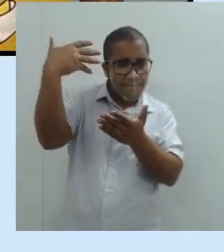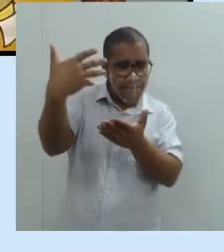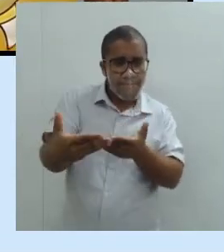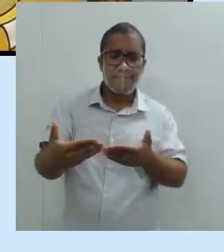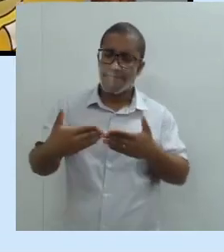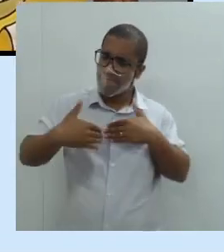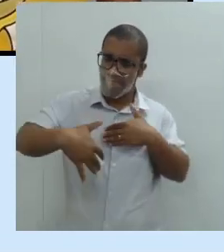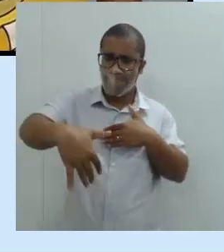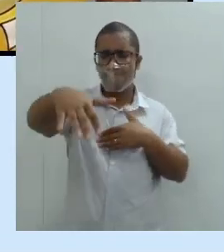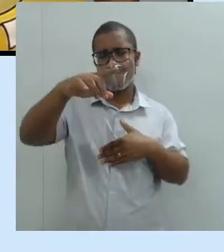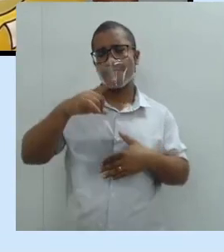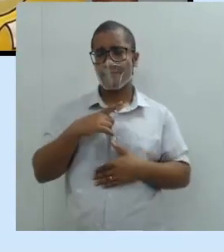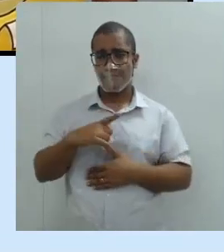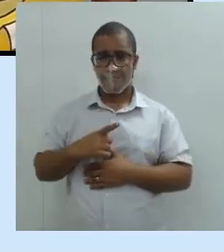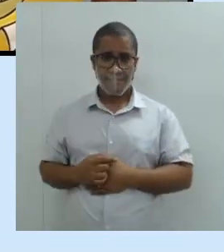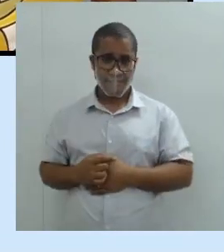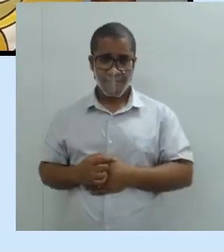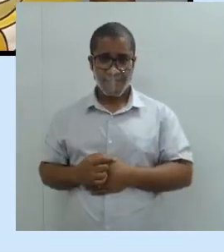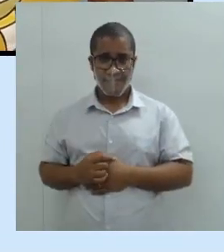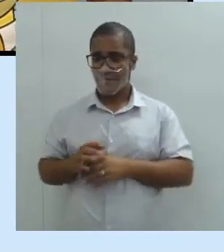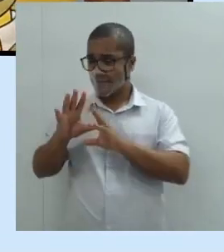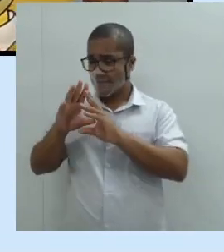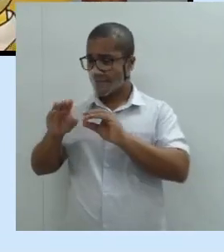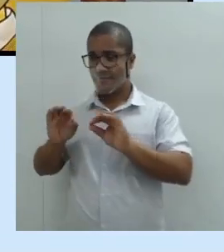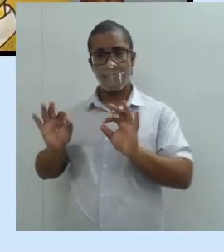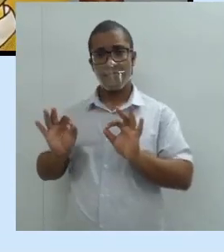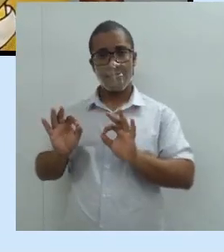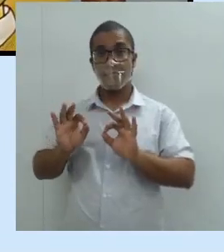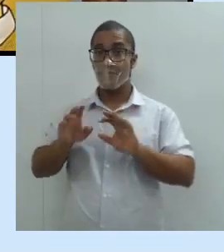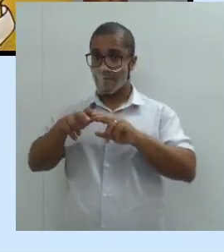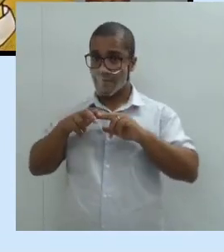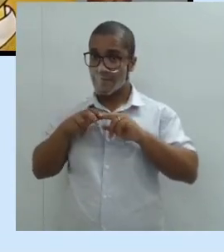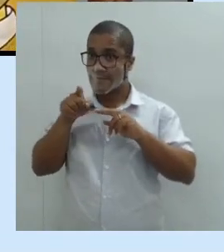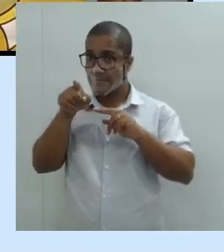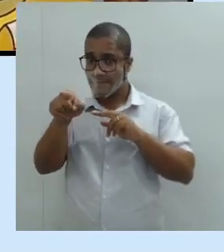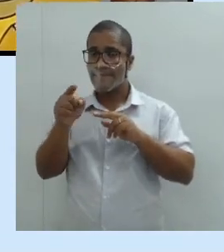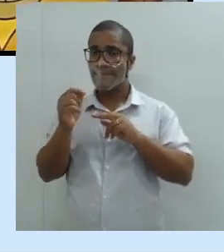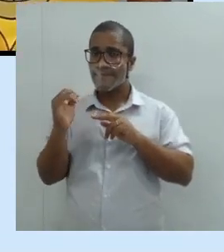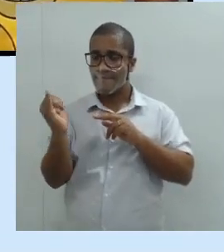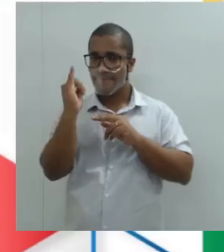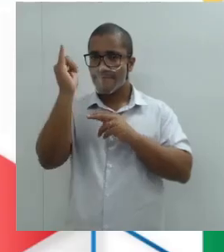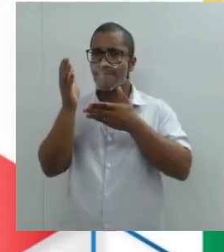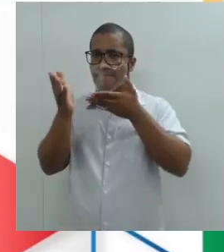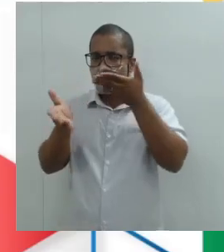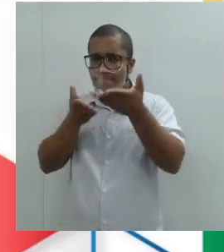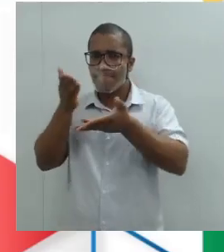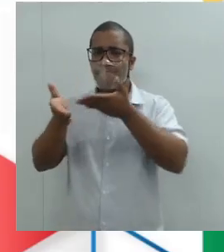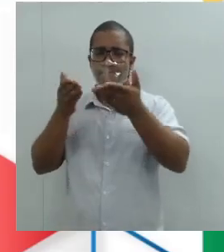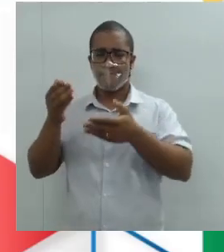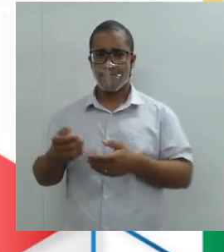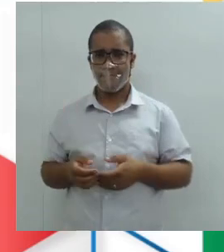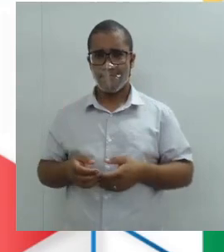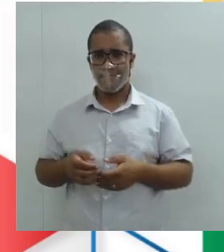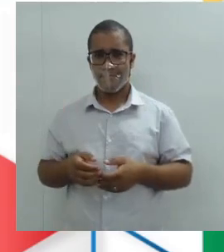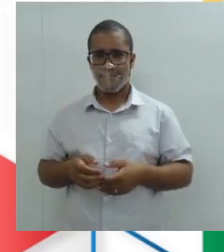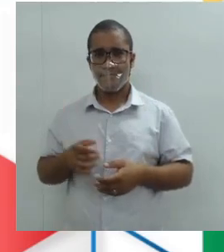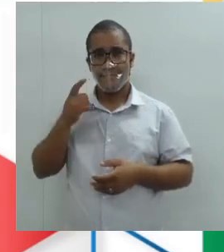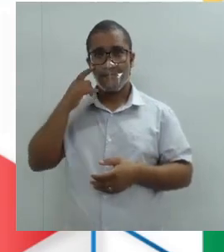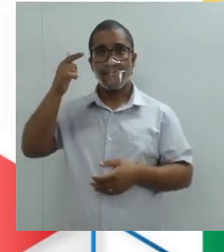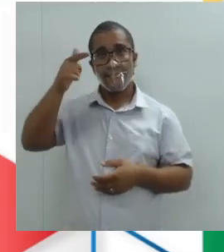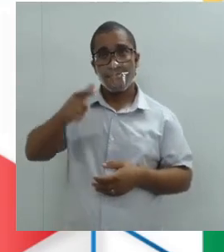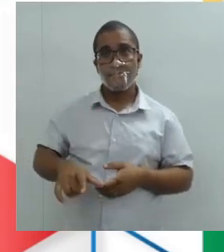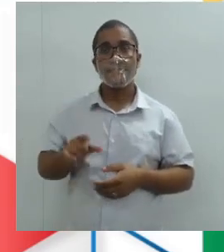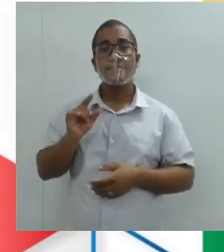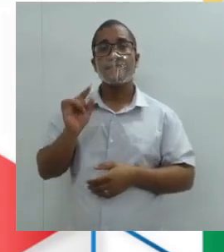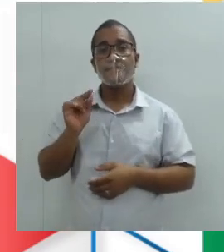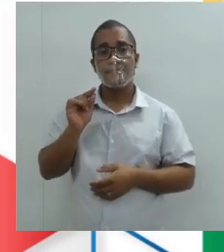esses materiais é de extrema importância de preservação, tá bom? Na outra tela, a gente